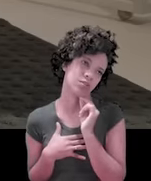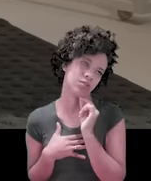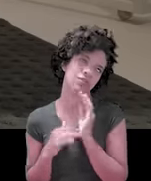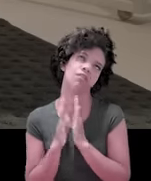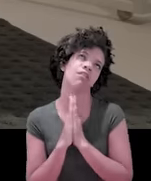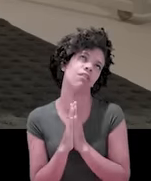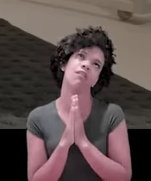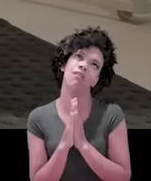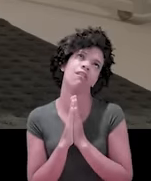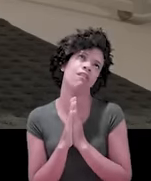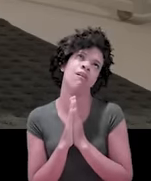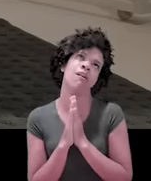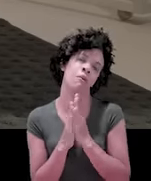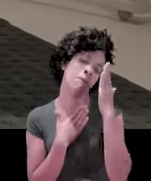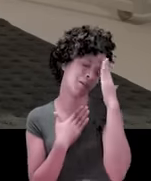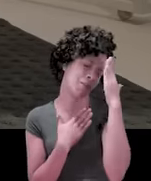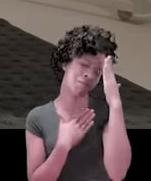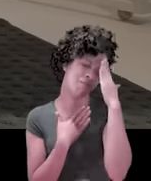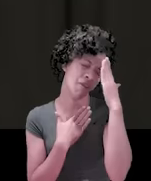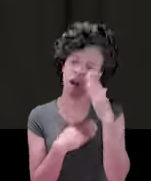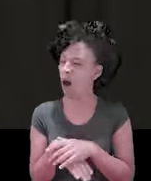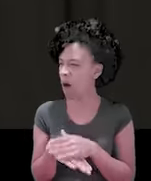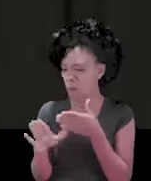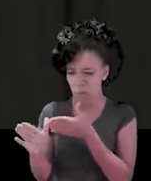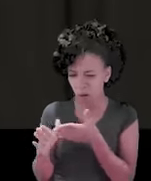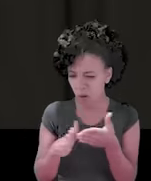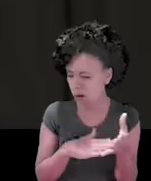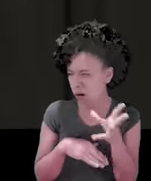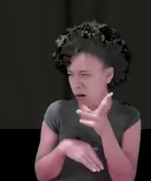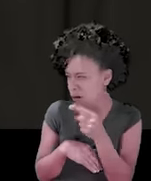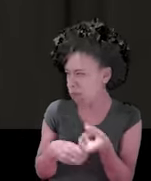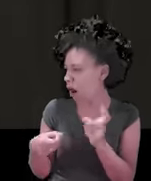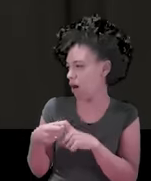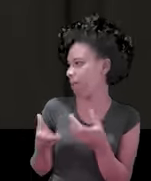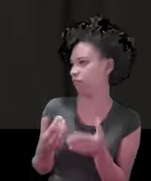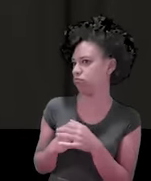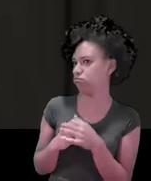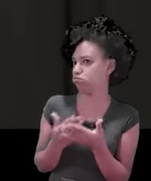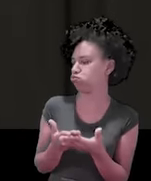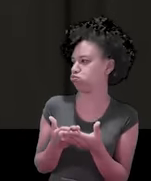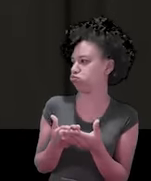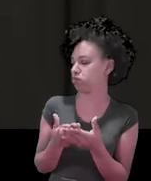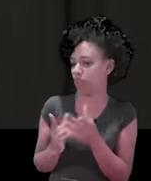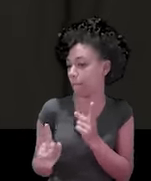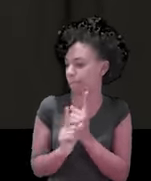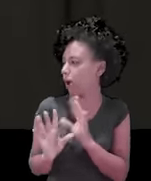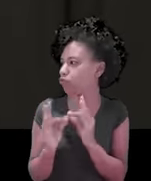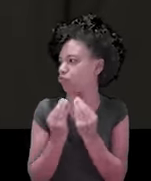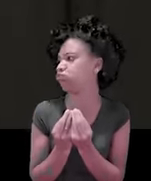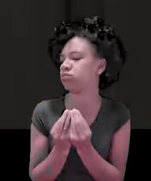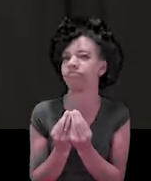Deus obrigado obrigado obrigado Quanto tempo você demorou para voltar para o braço dos